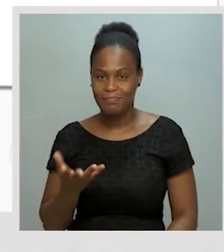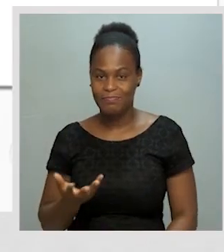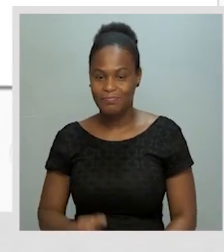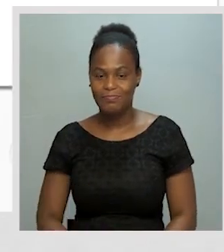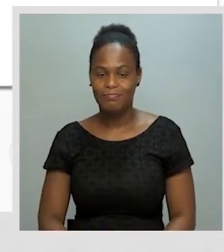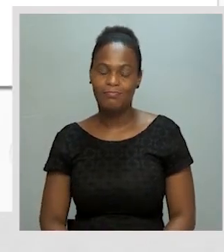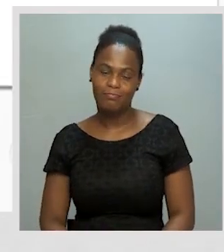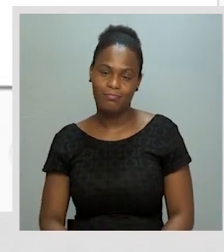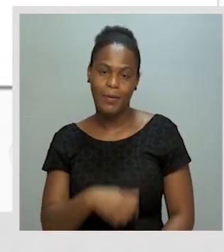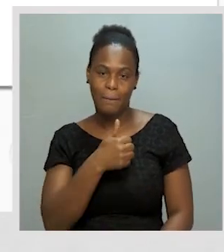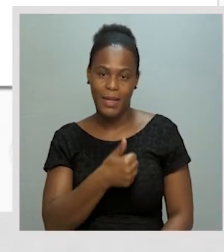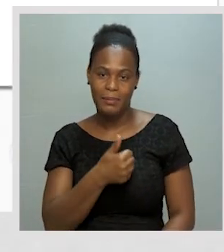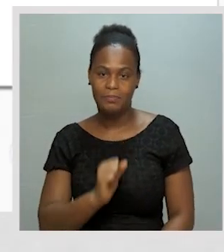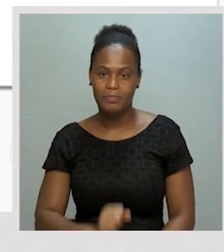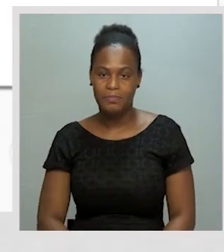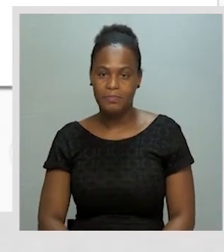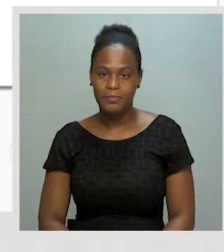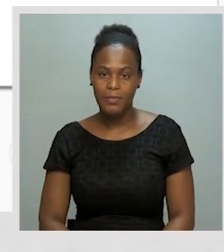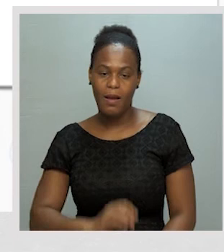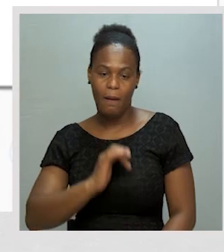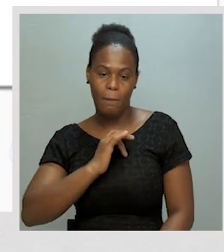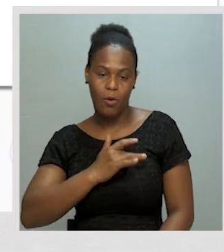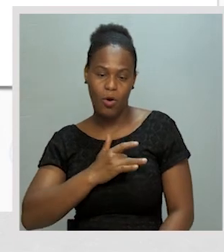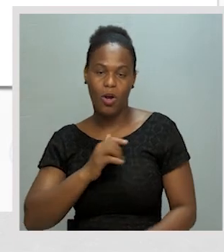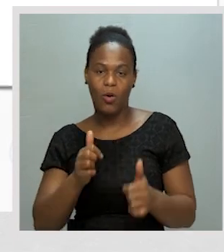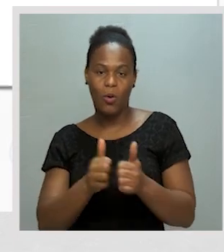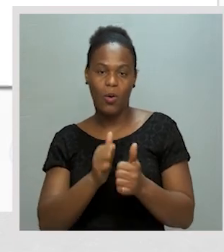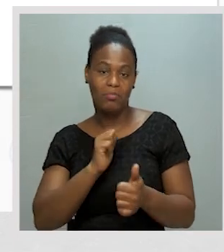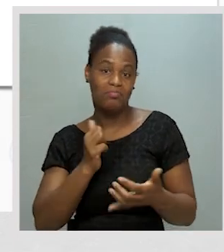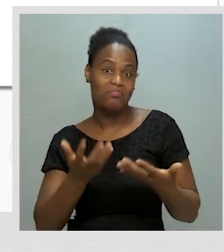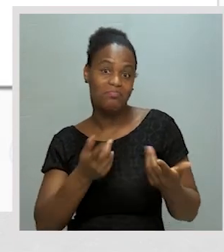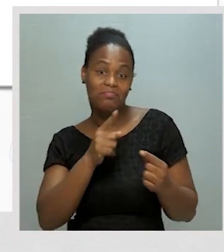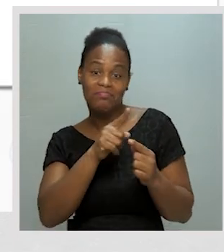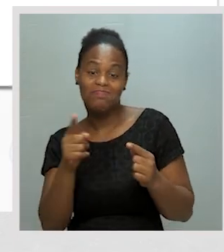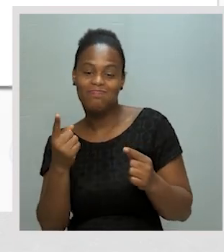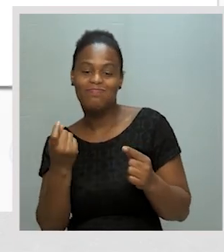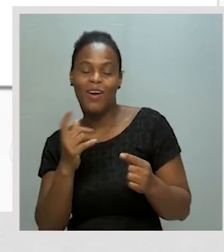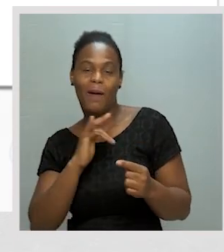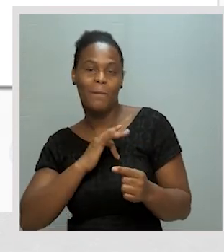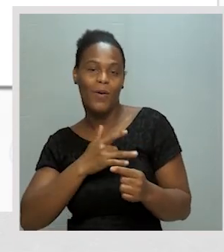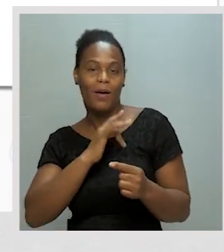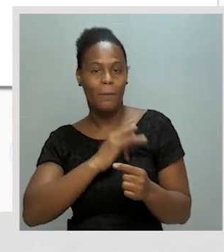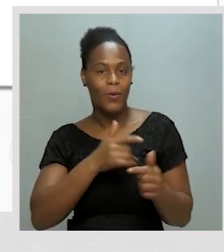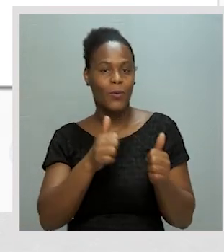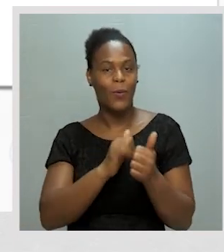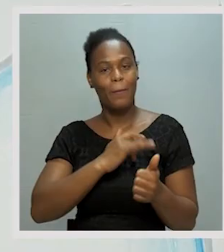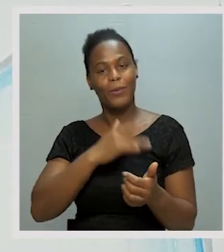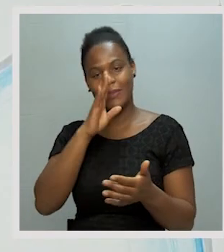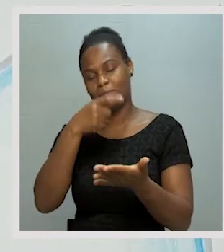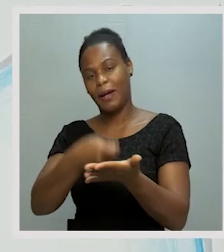Ok? B. Amor com amor se